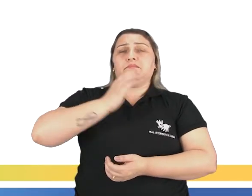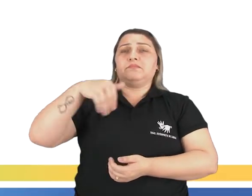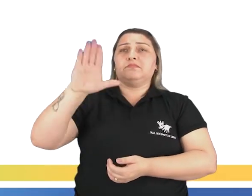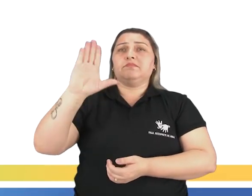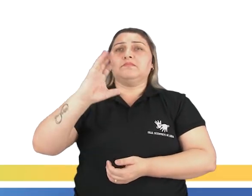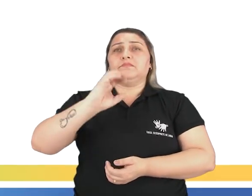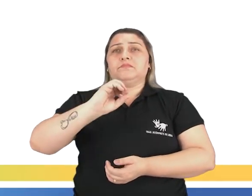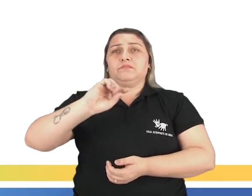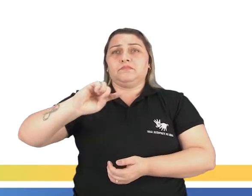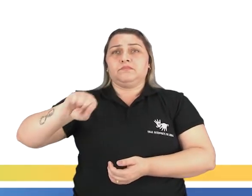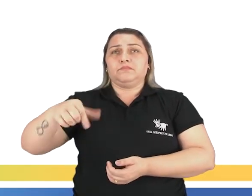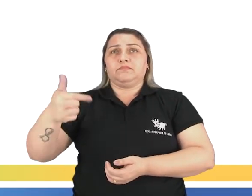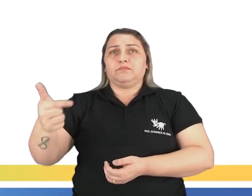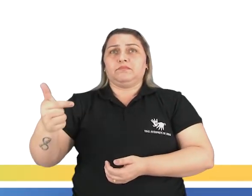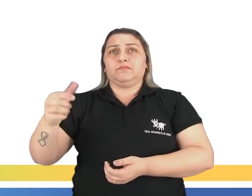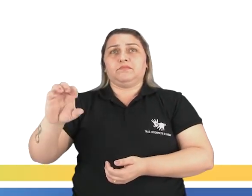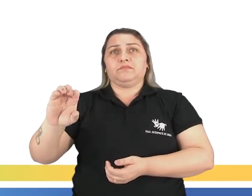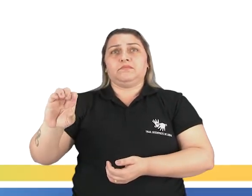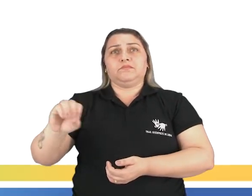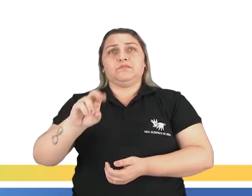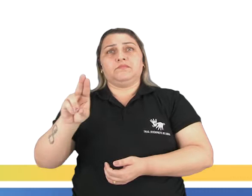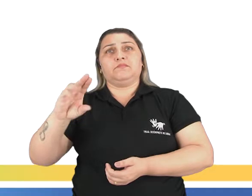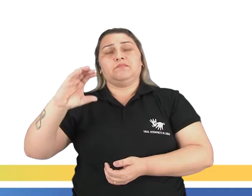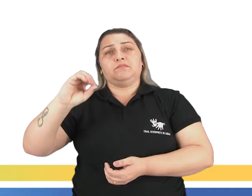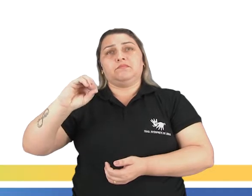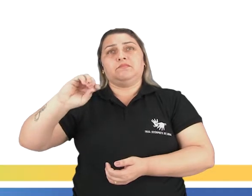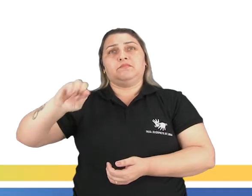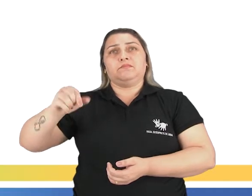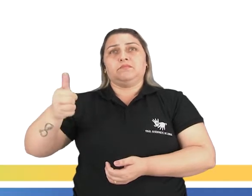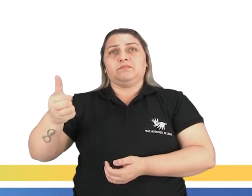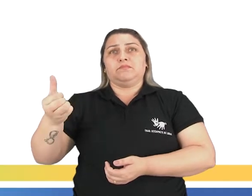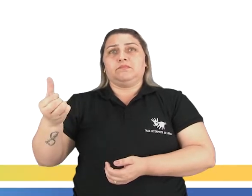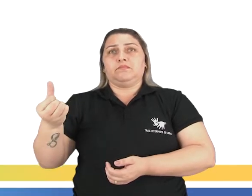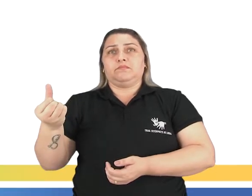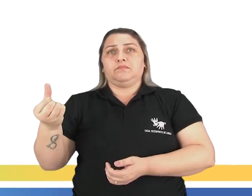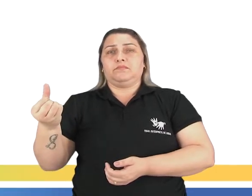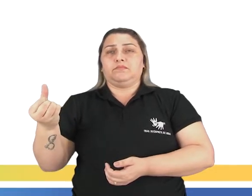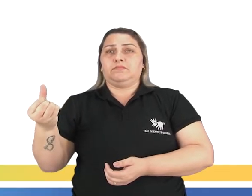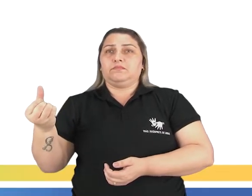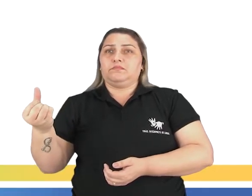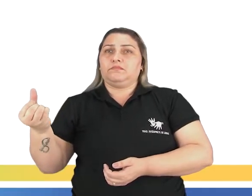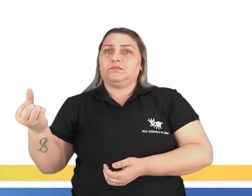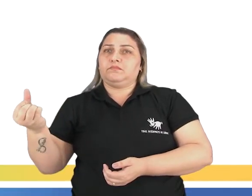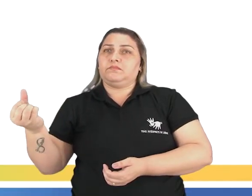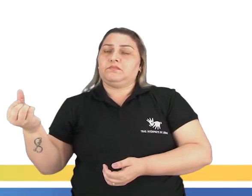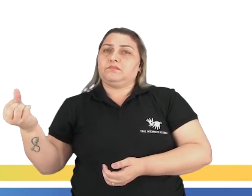é maior, o 0,2 ou